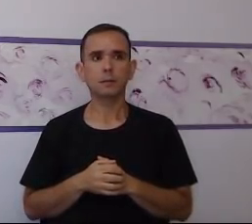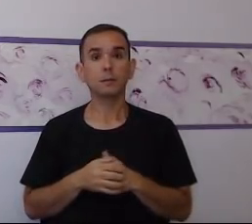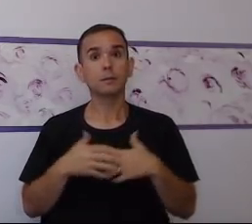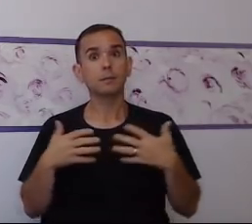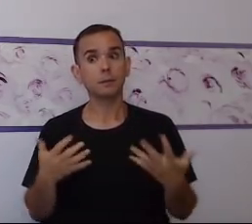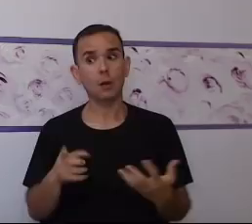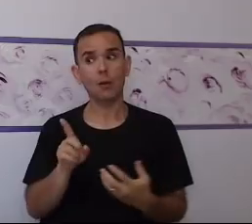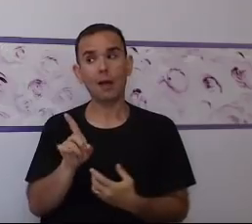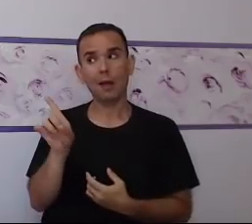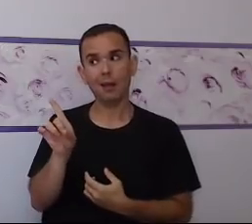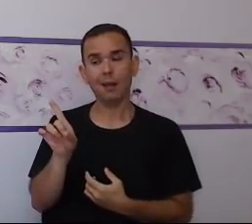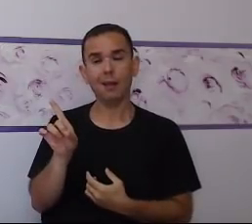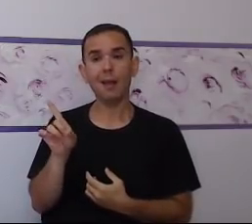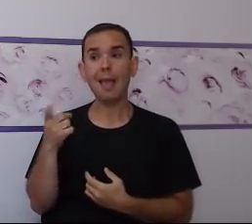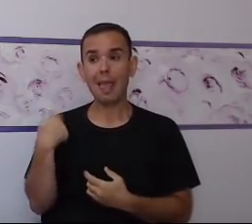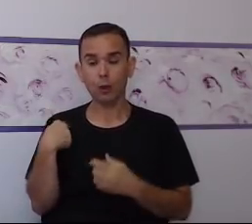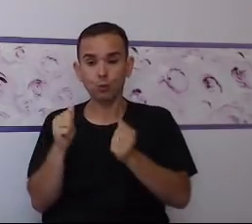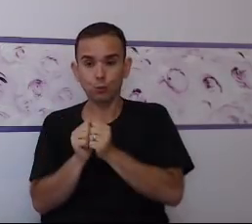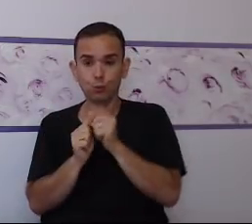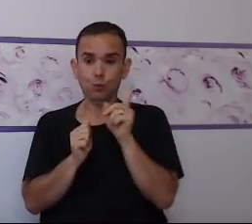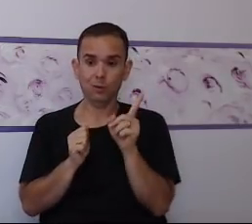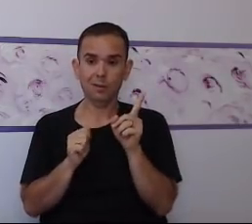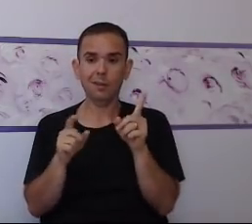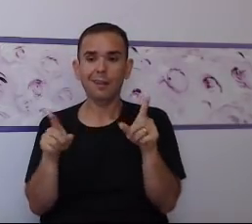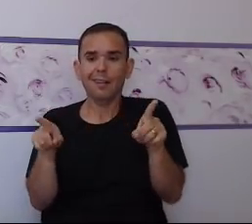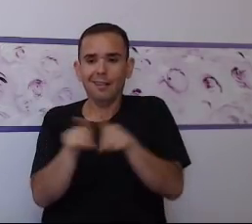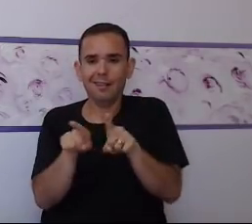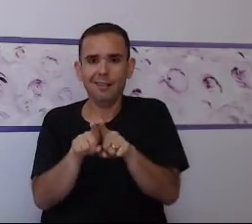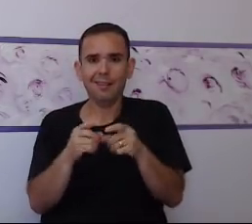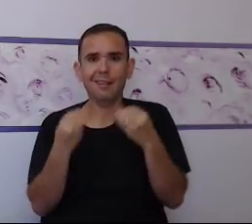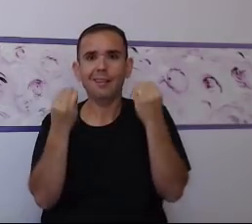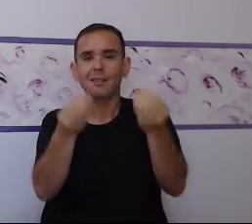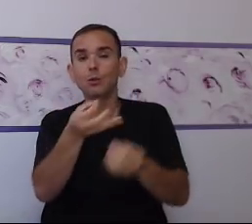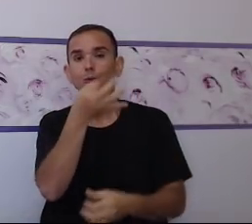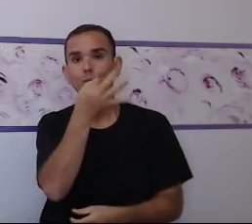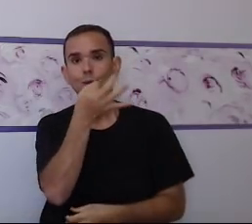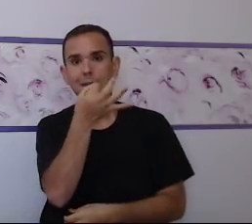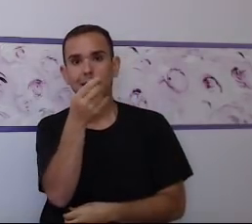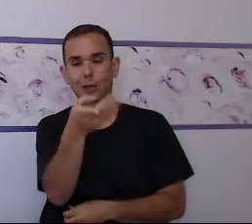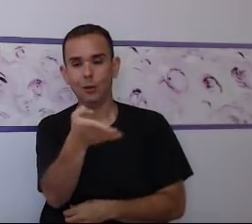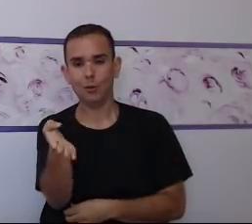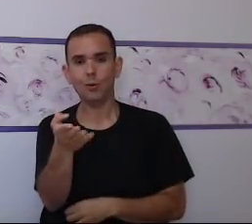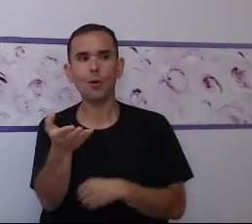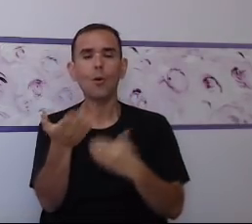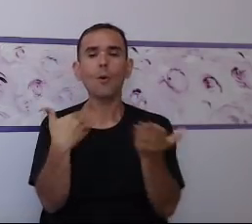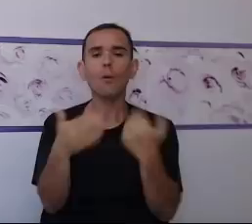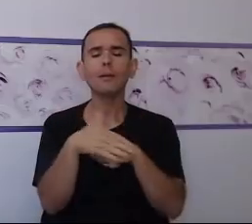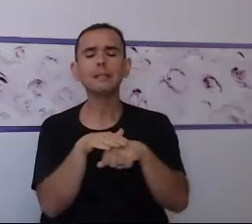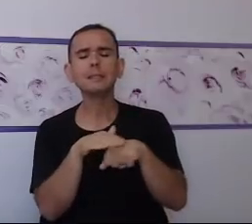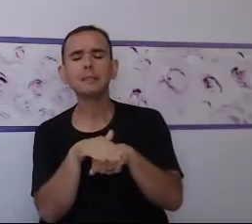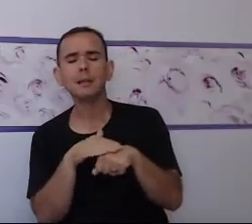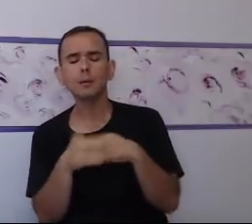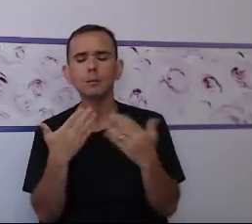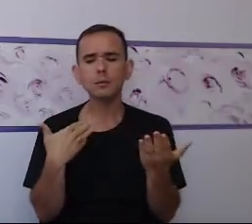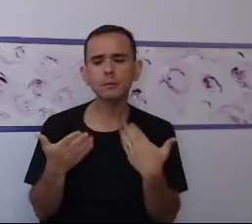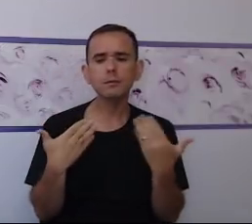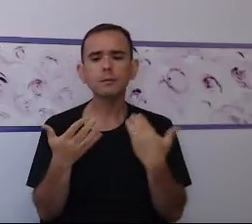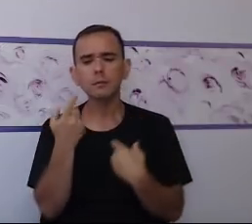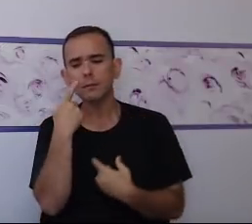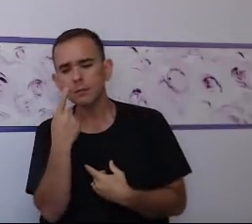Olha, aí eu e a Carol trouxemos para vocês algumas sugestões, assim. Conversamos e aí